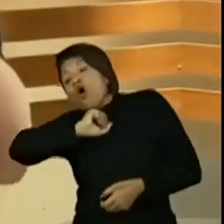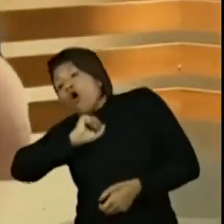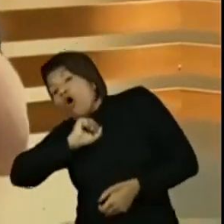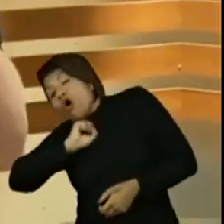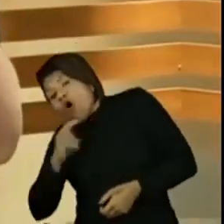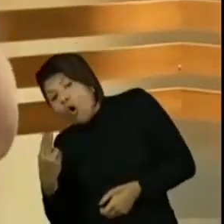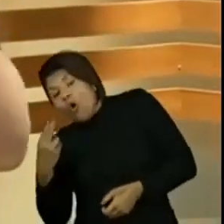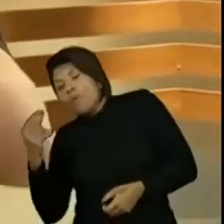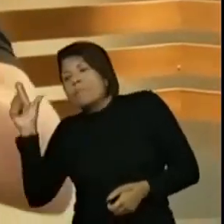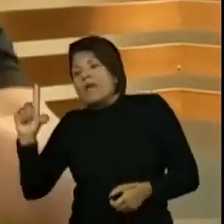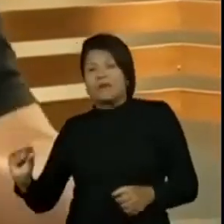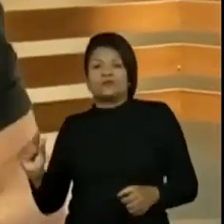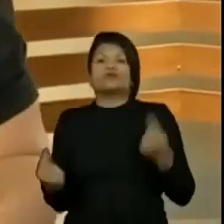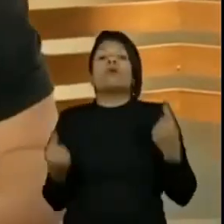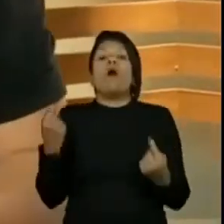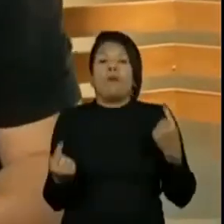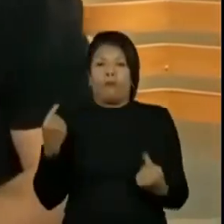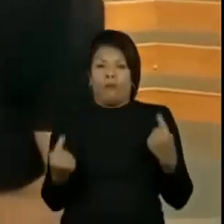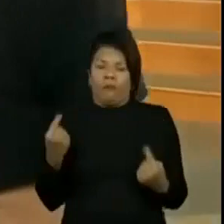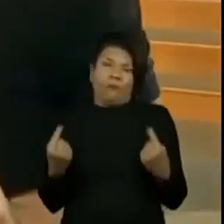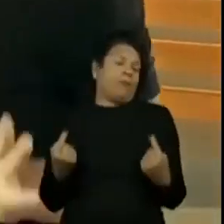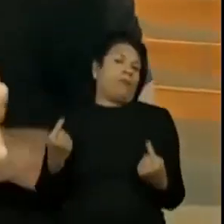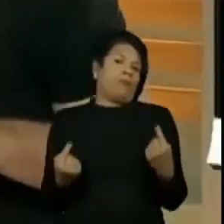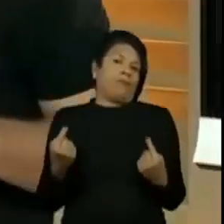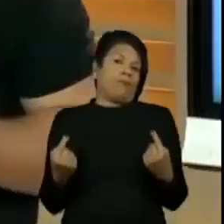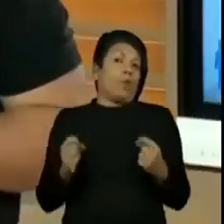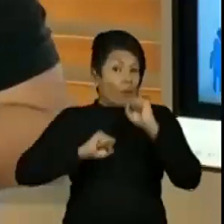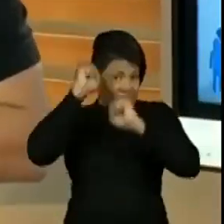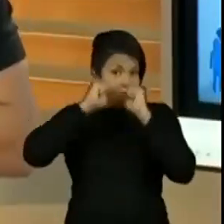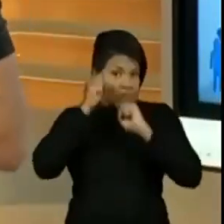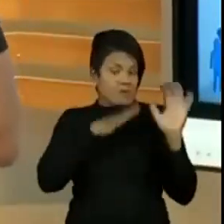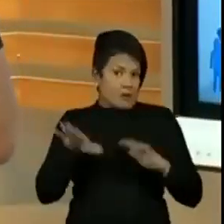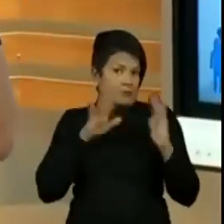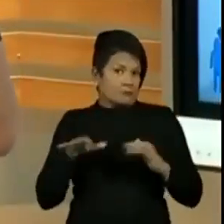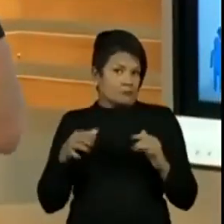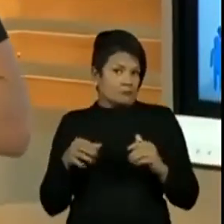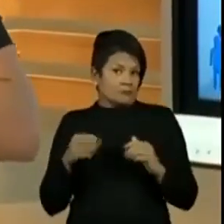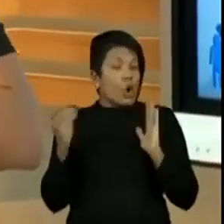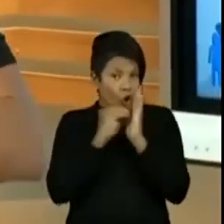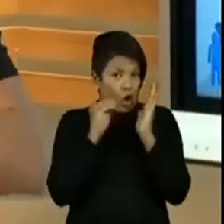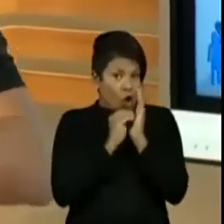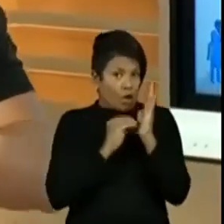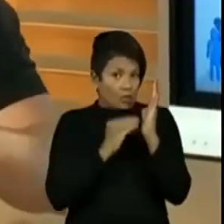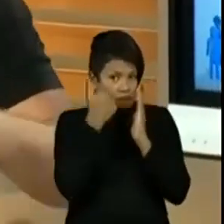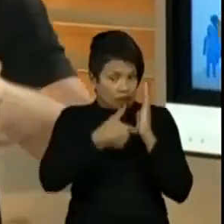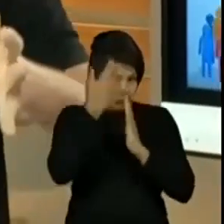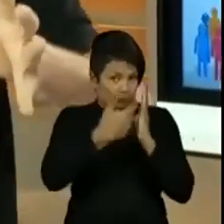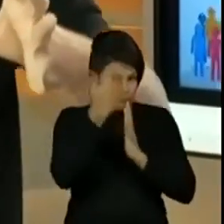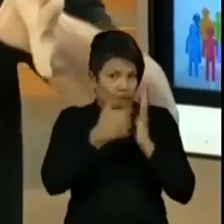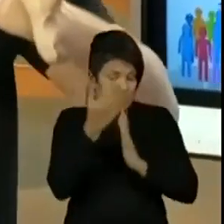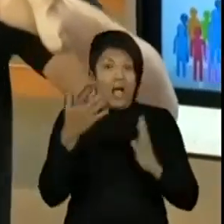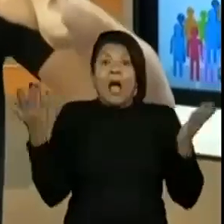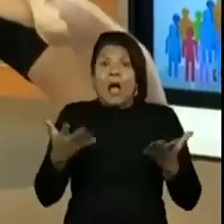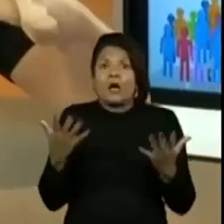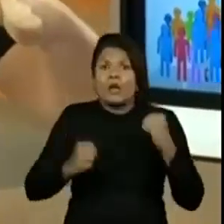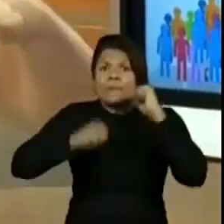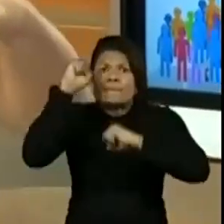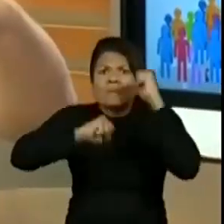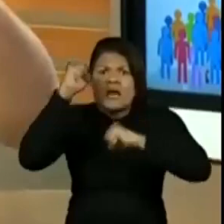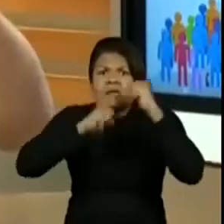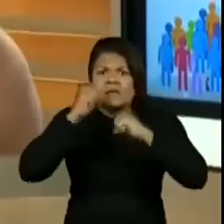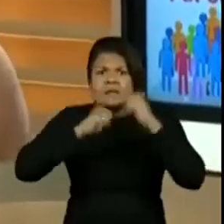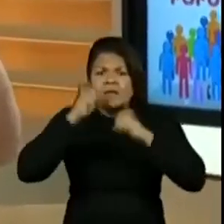Coloquem no chat agora, deixa eu prover. Coloquem no chat. Agora são as máquinas que estão